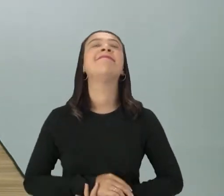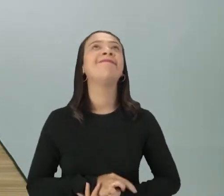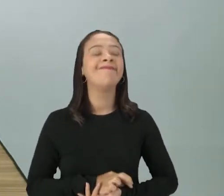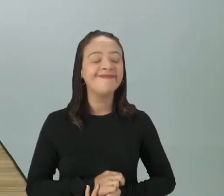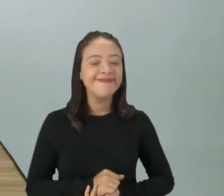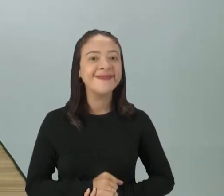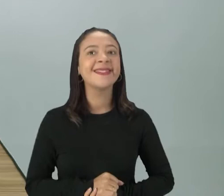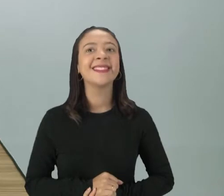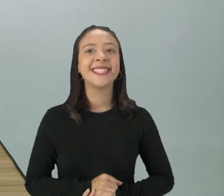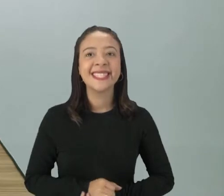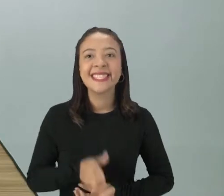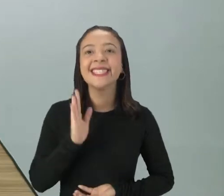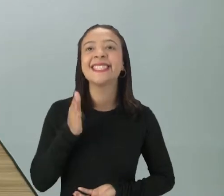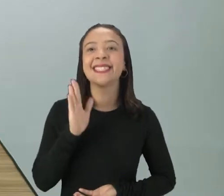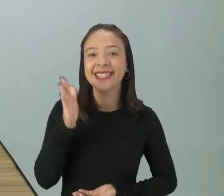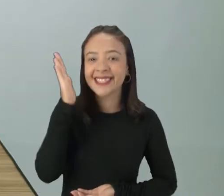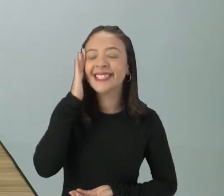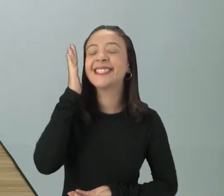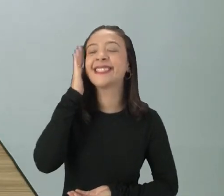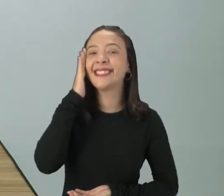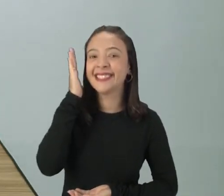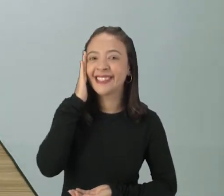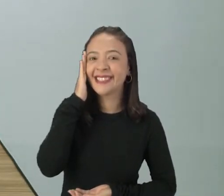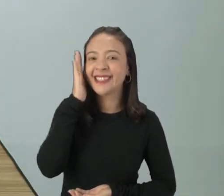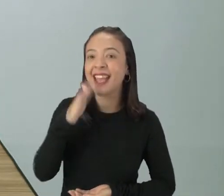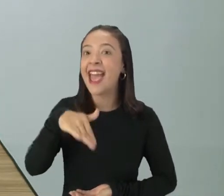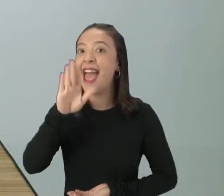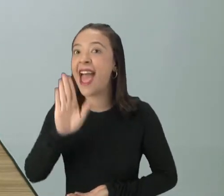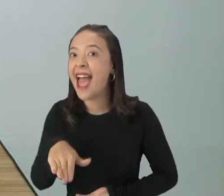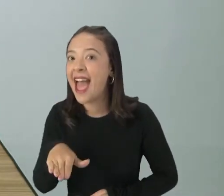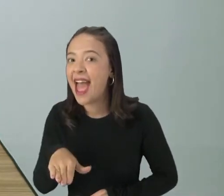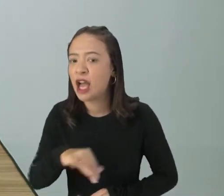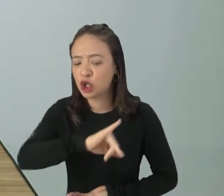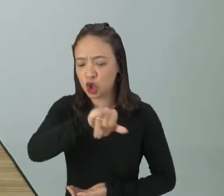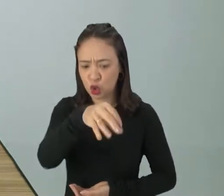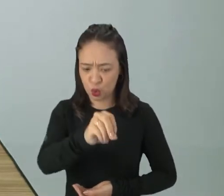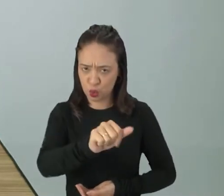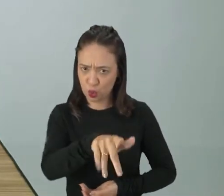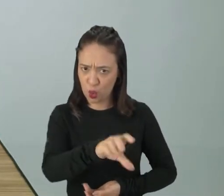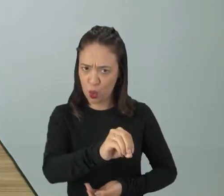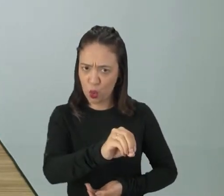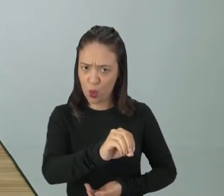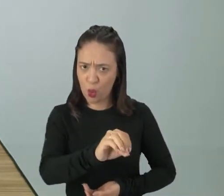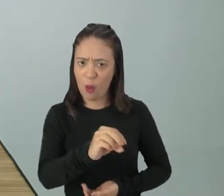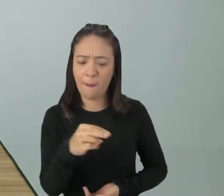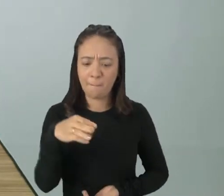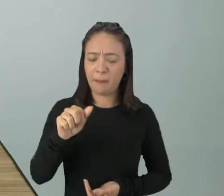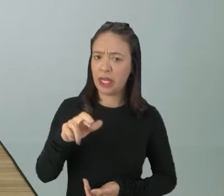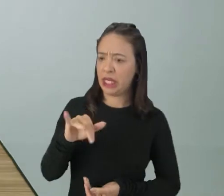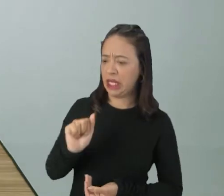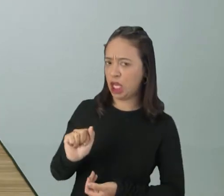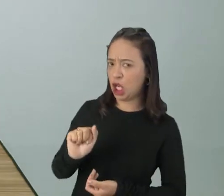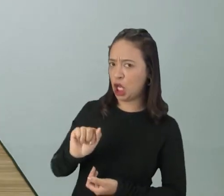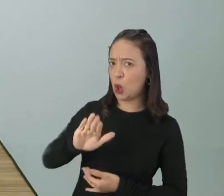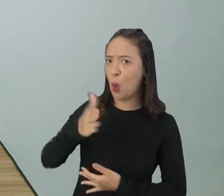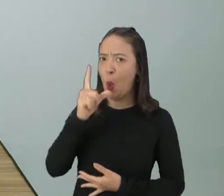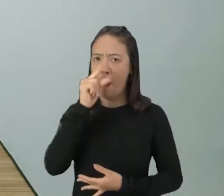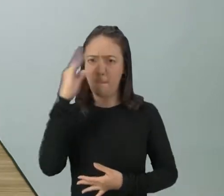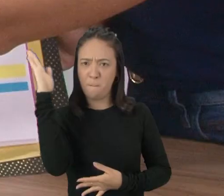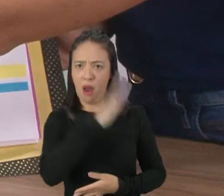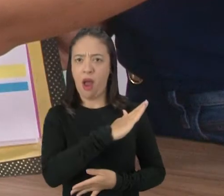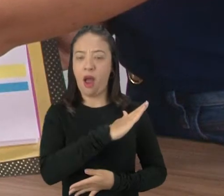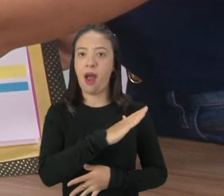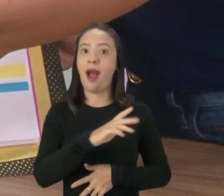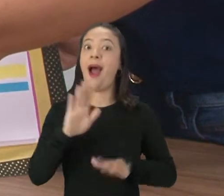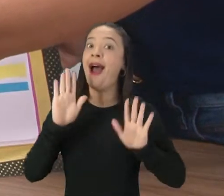Já! Quem era? Será que era João e Maria ou a bruxa má? Se você